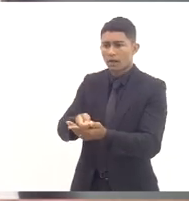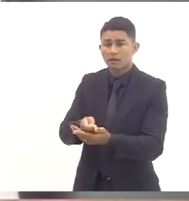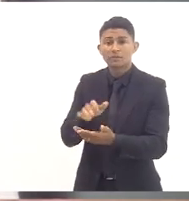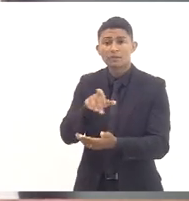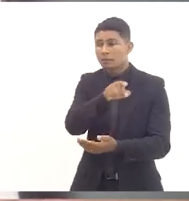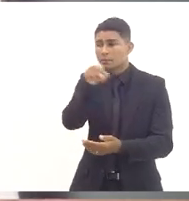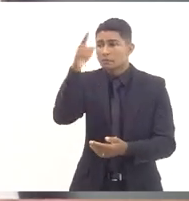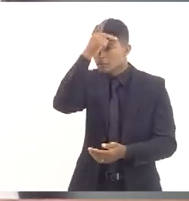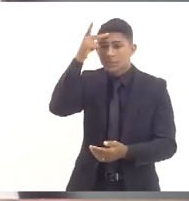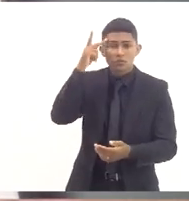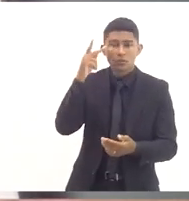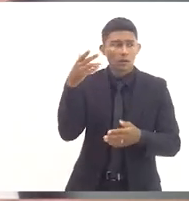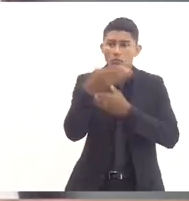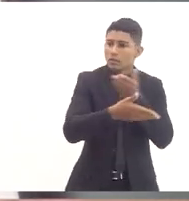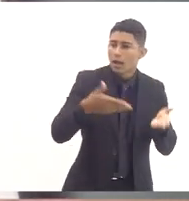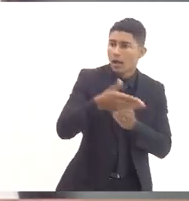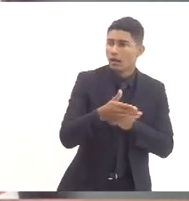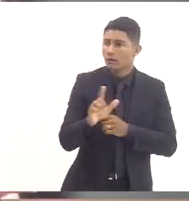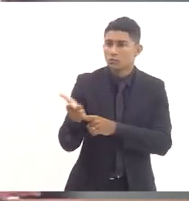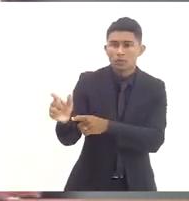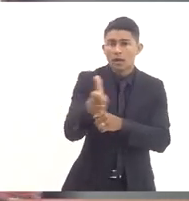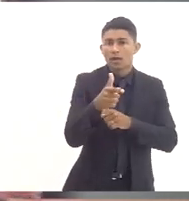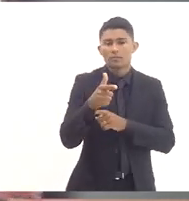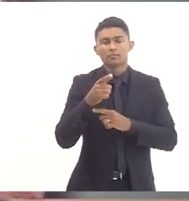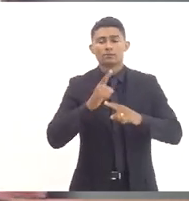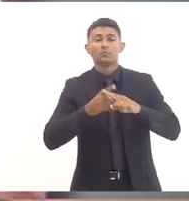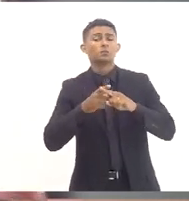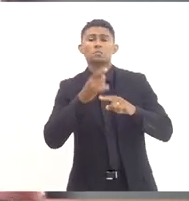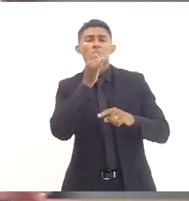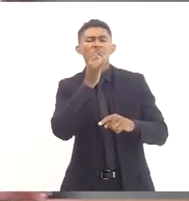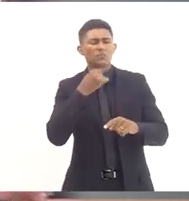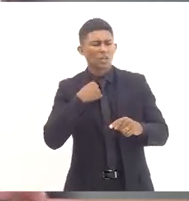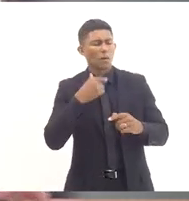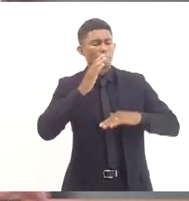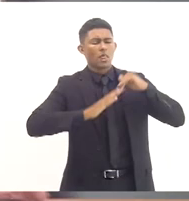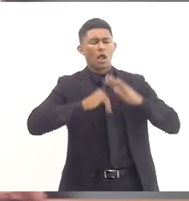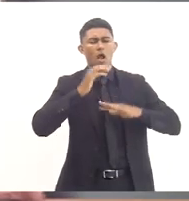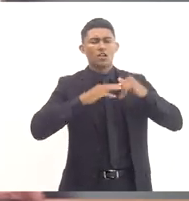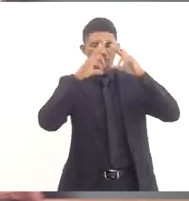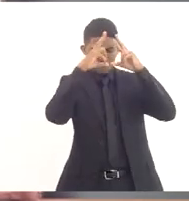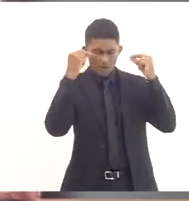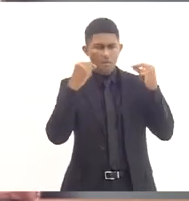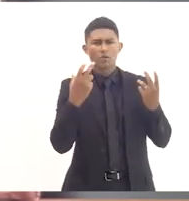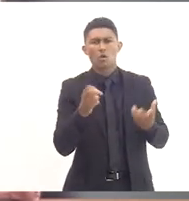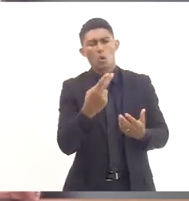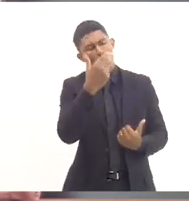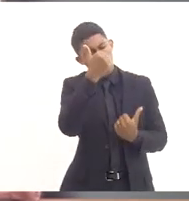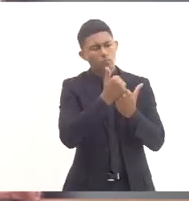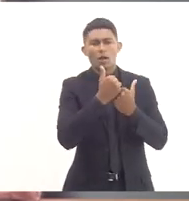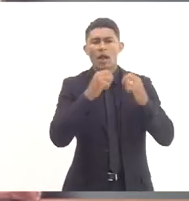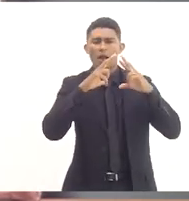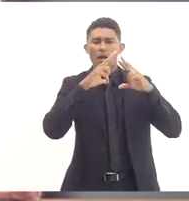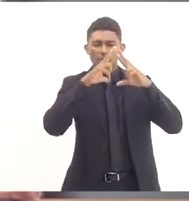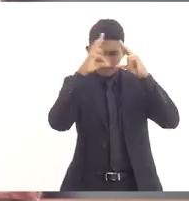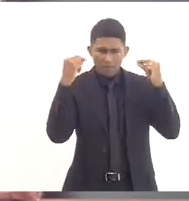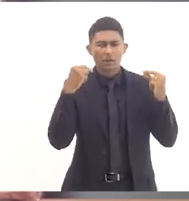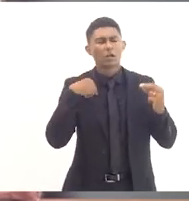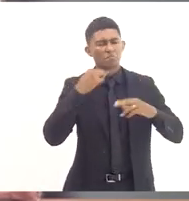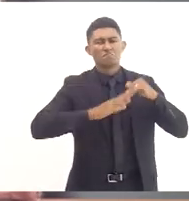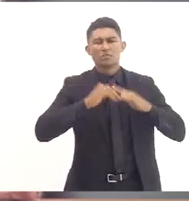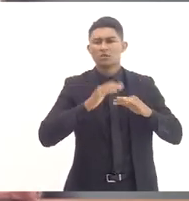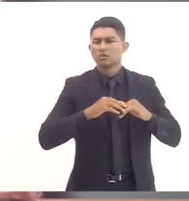e independe porque a gente vai eu sou técnico de enfermagem eu sou enfermeira não interessa é como a Andressa falou